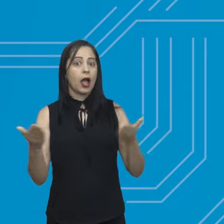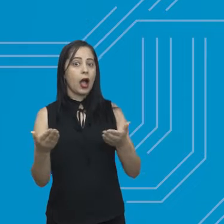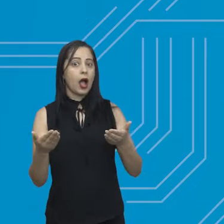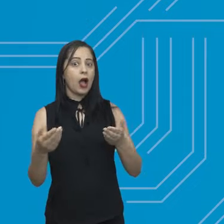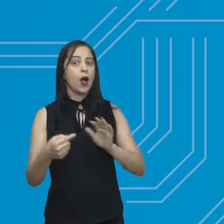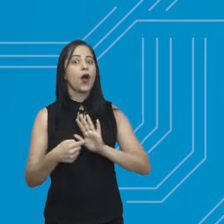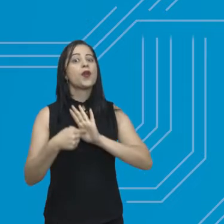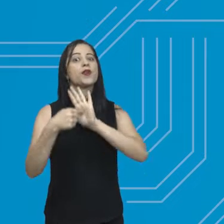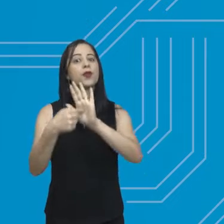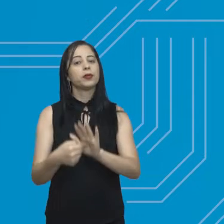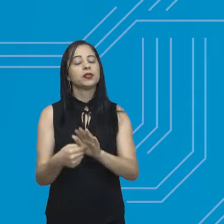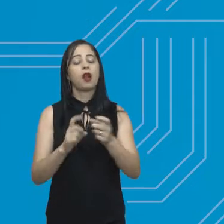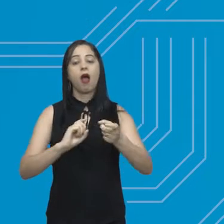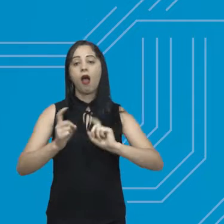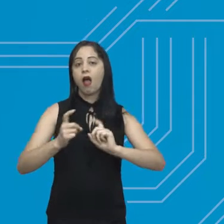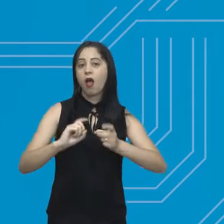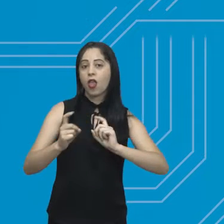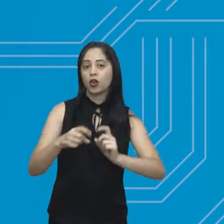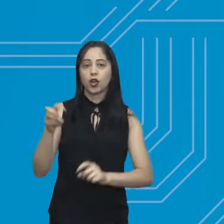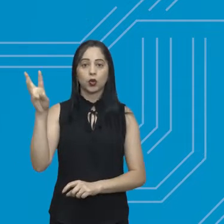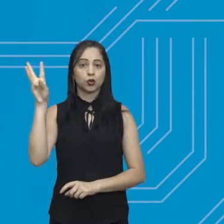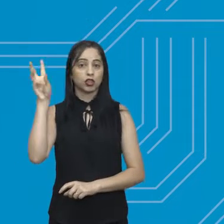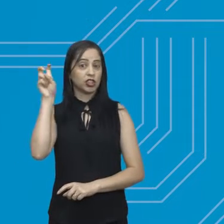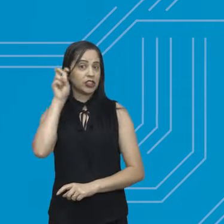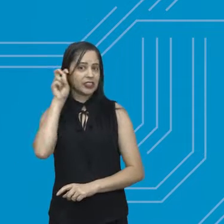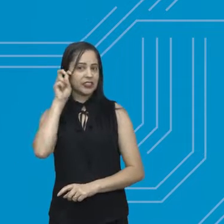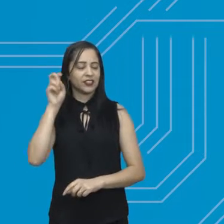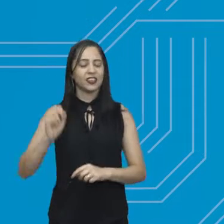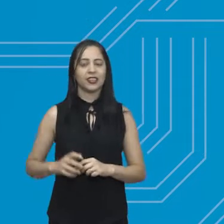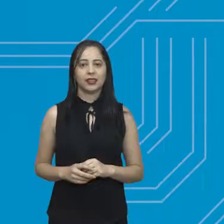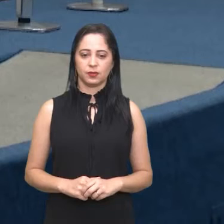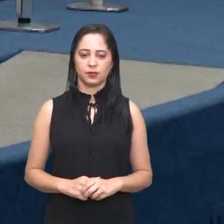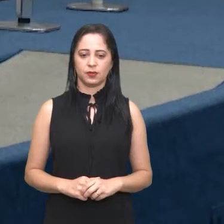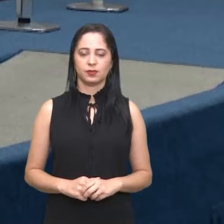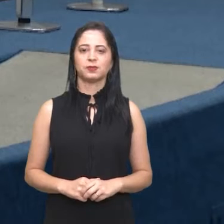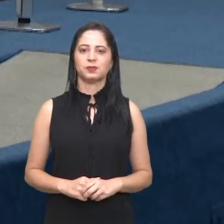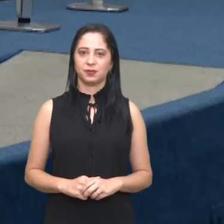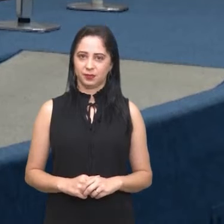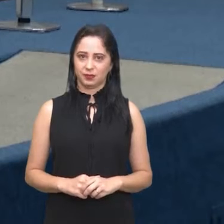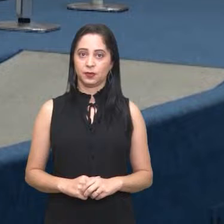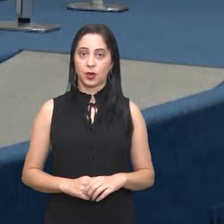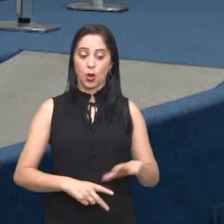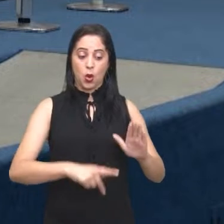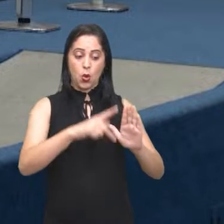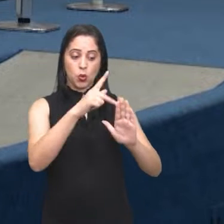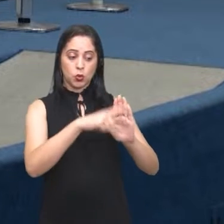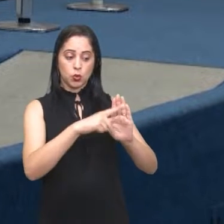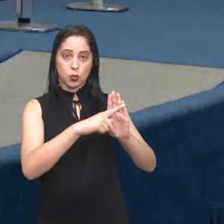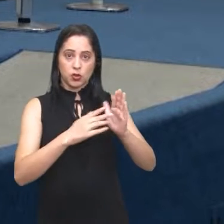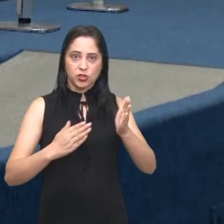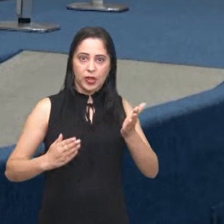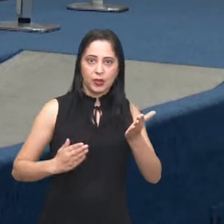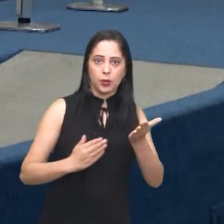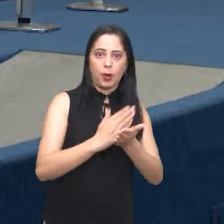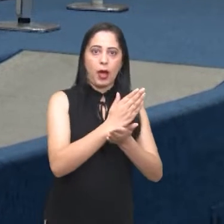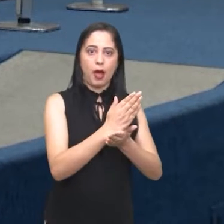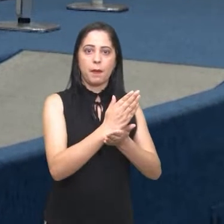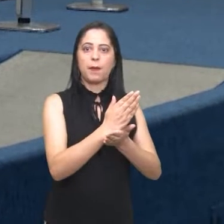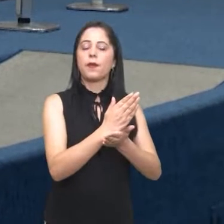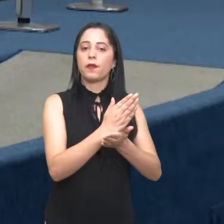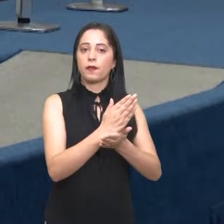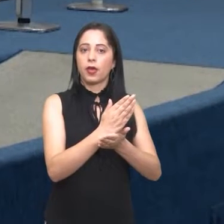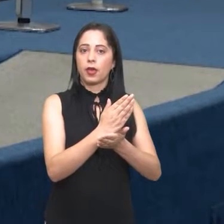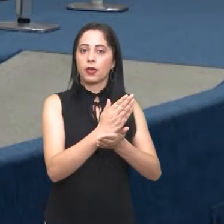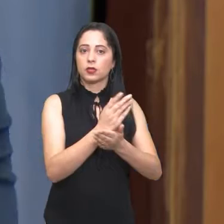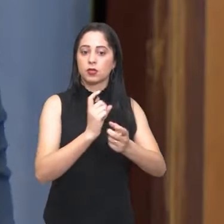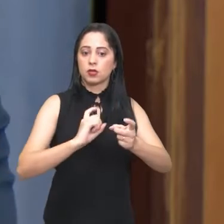E confira agora os destaques da última sessão realizada na quinta-feira. Entre os projetos aprovados durante a